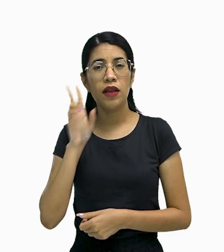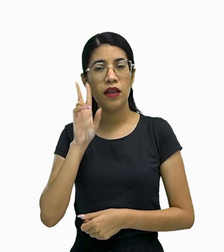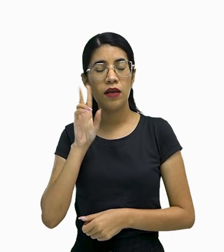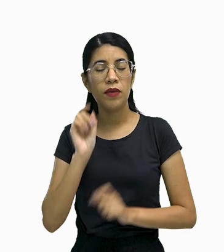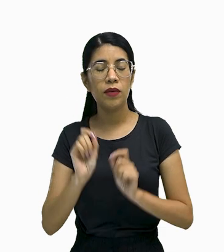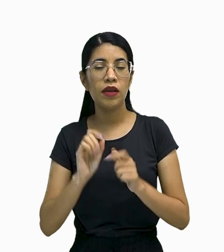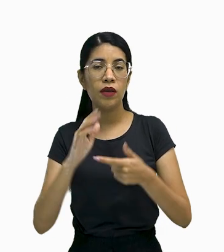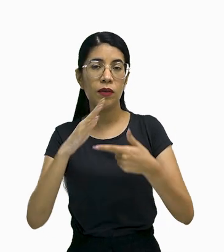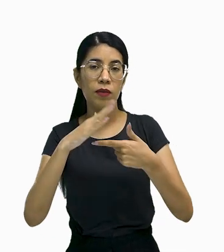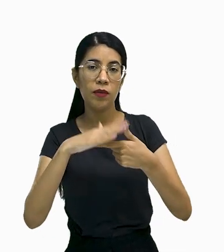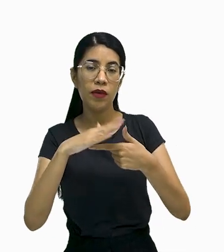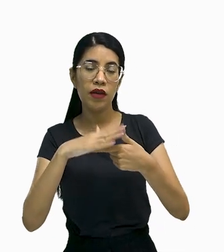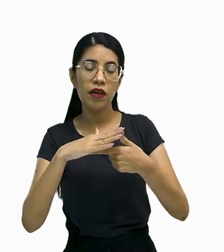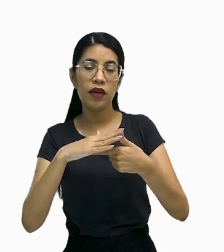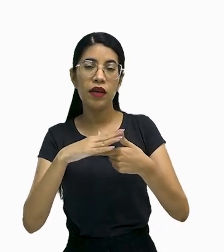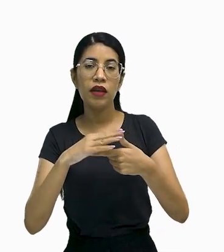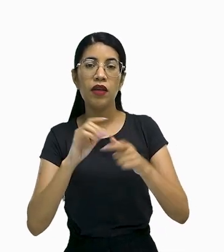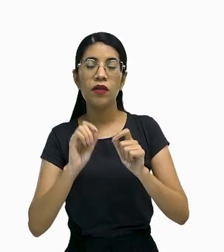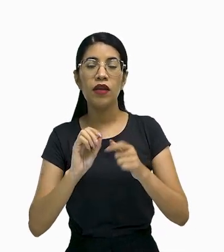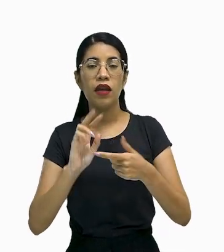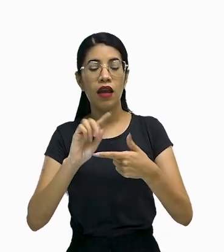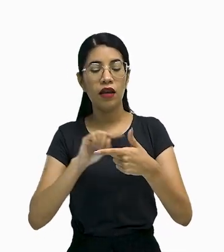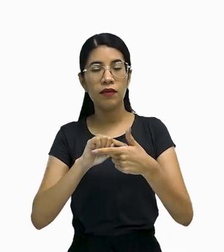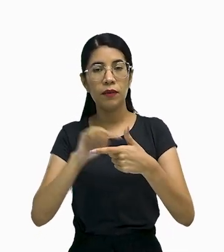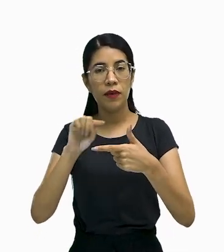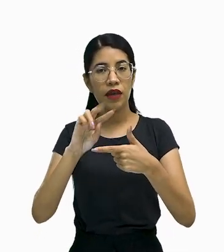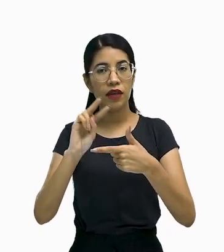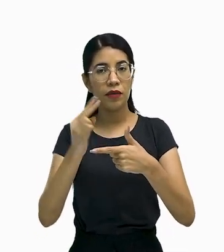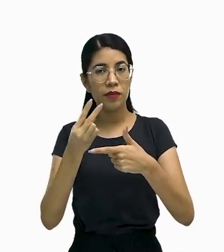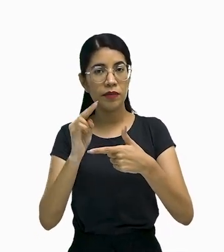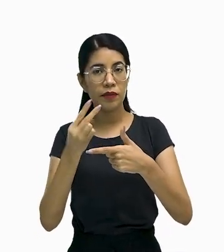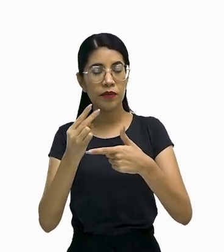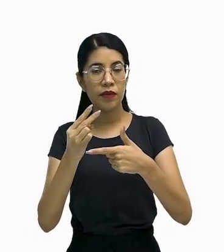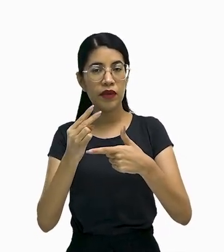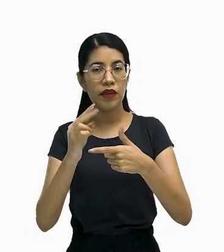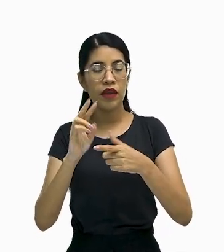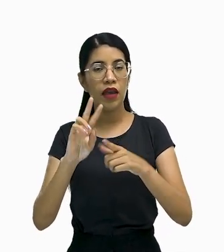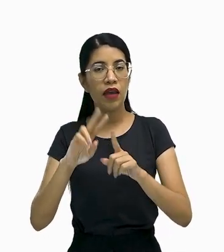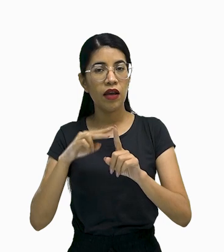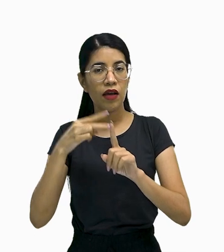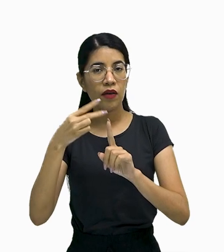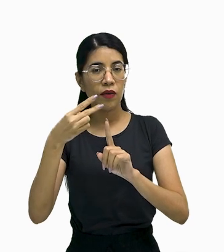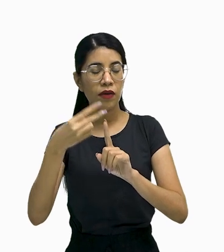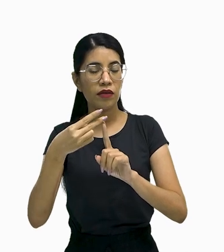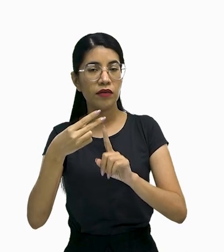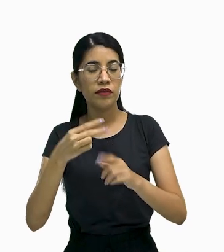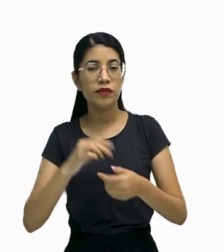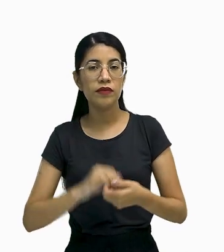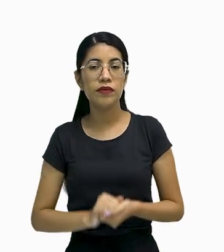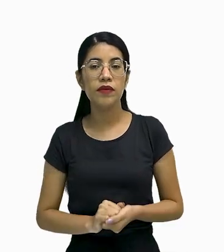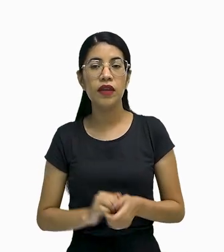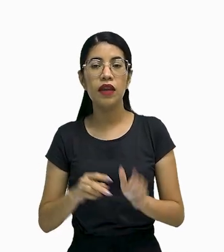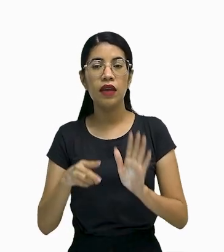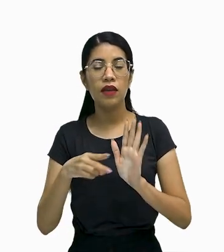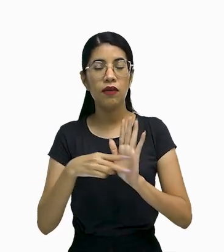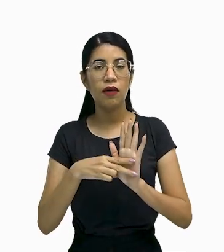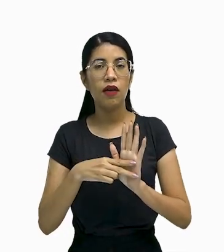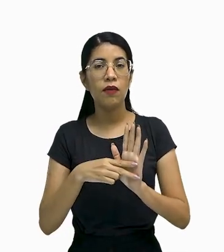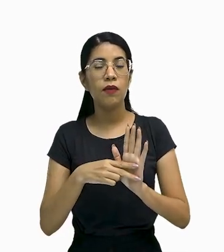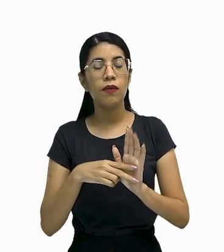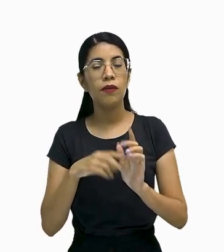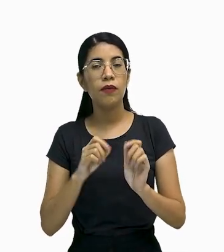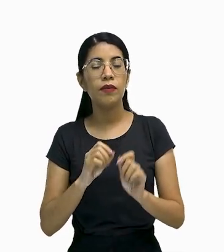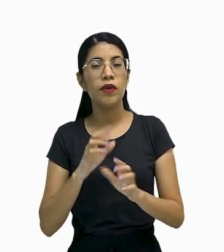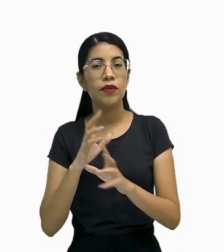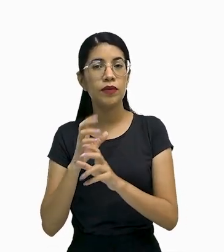de Pitágoras é quando você pega a hipotenusa, eleva ao quadrado, e isso é igual à soma